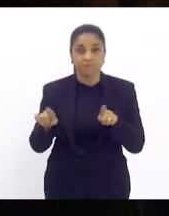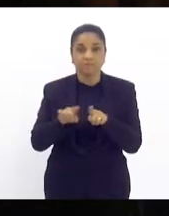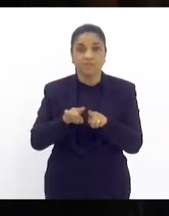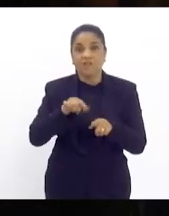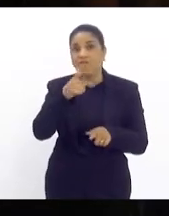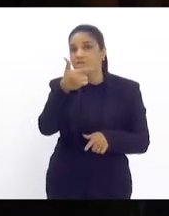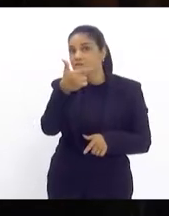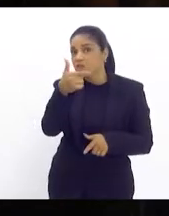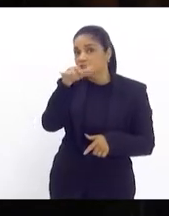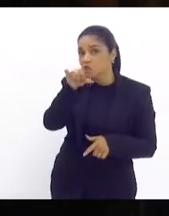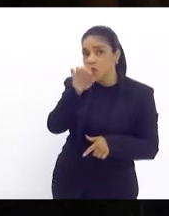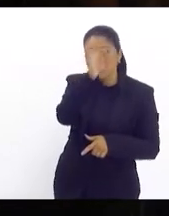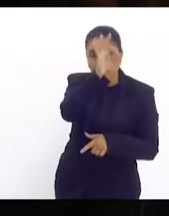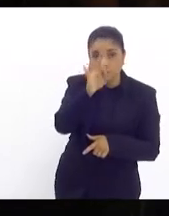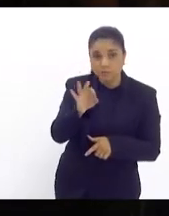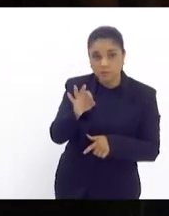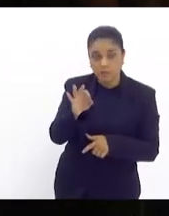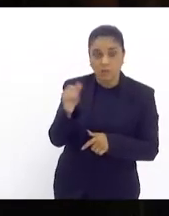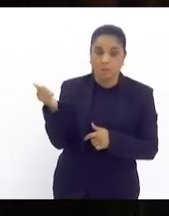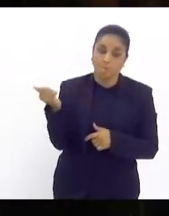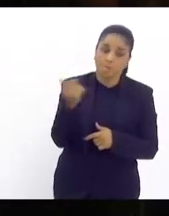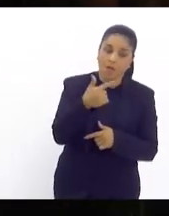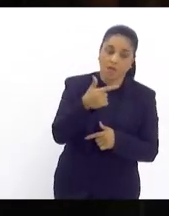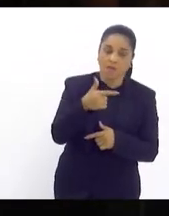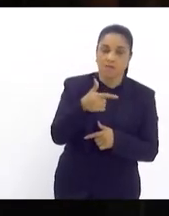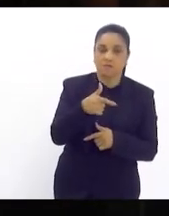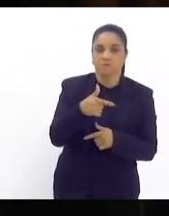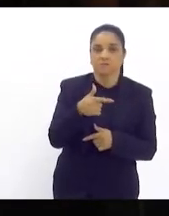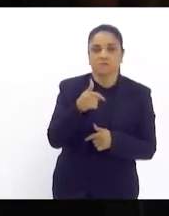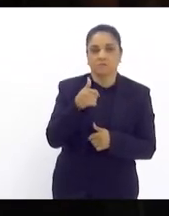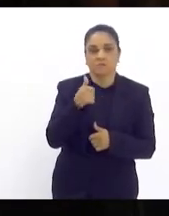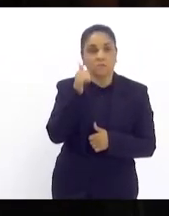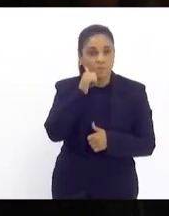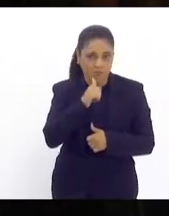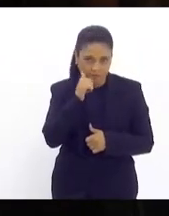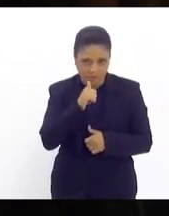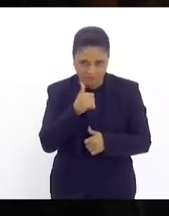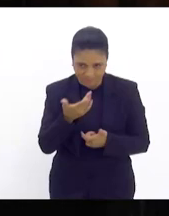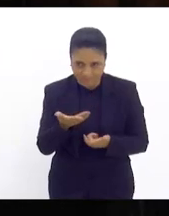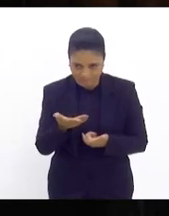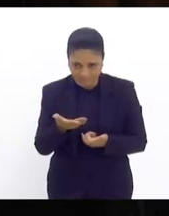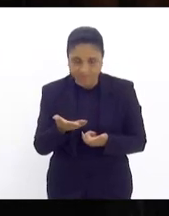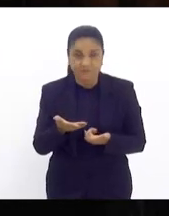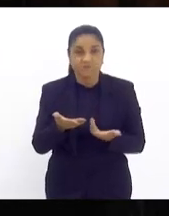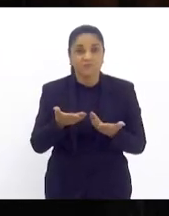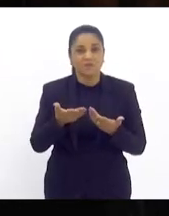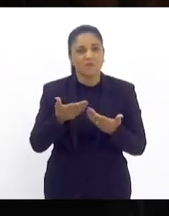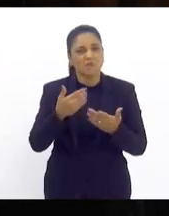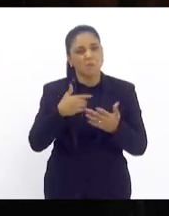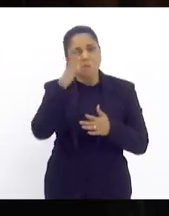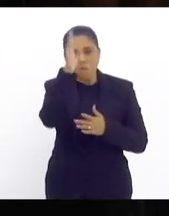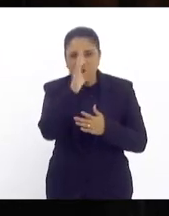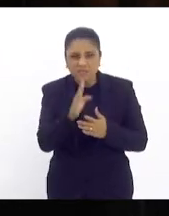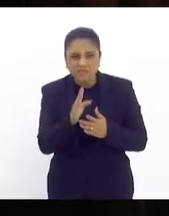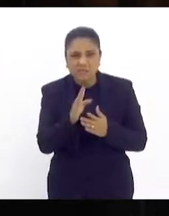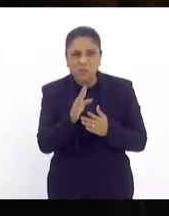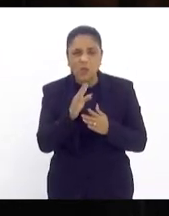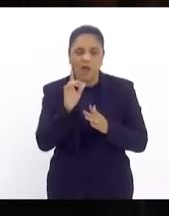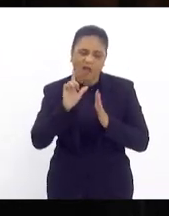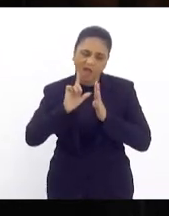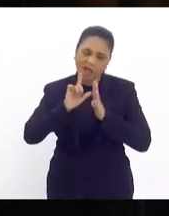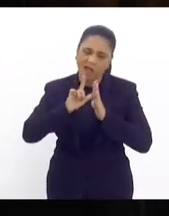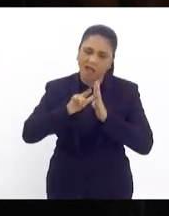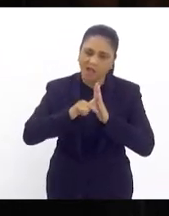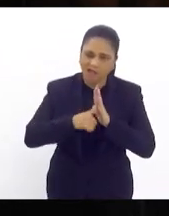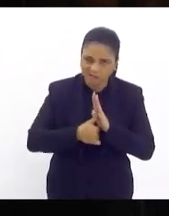a 29% nós ainda estamos muito atrás daquilo que é que podemos considerar